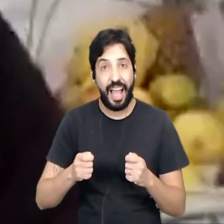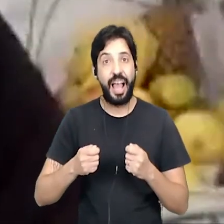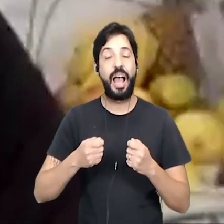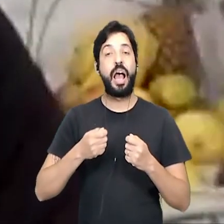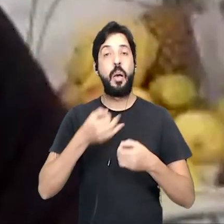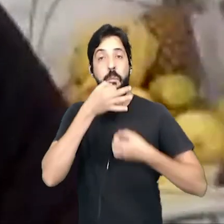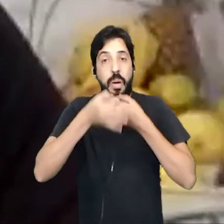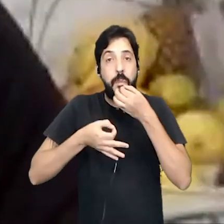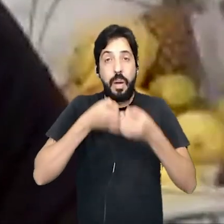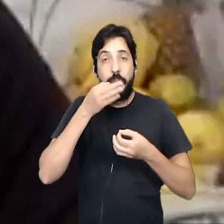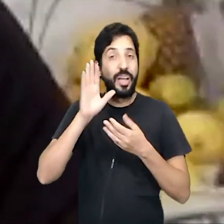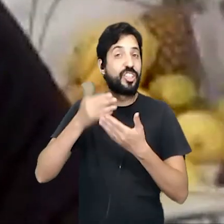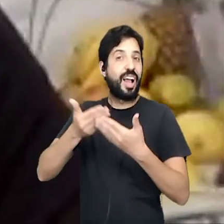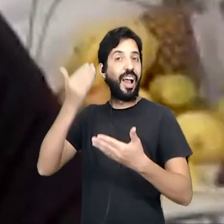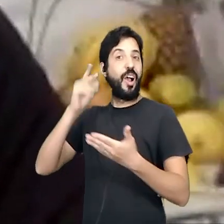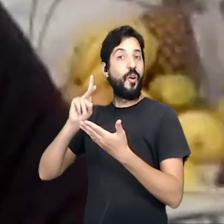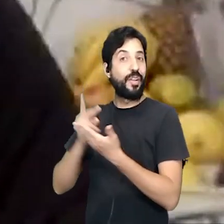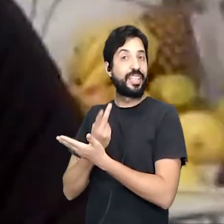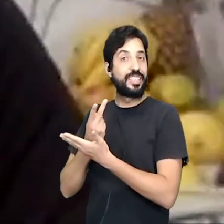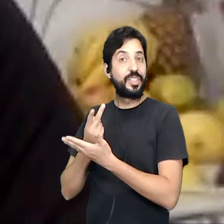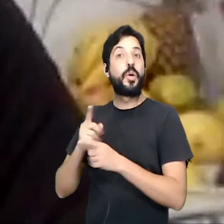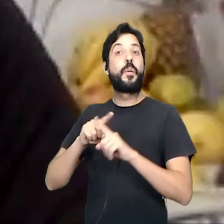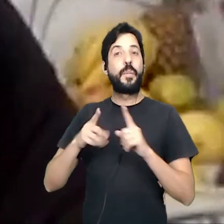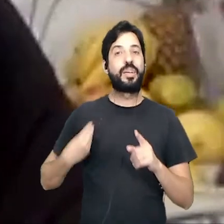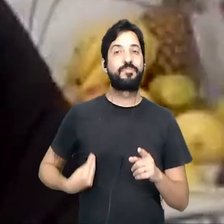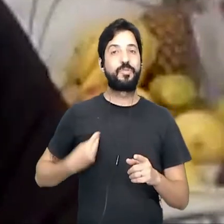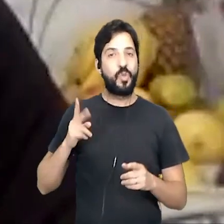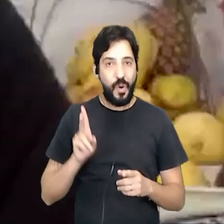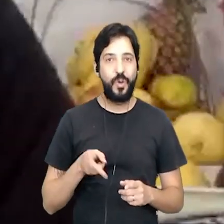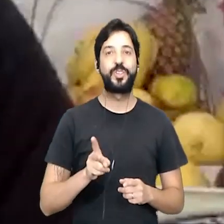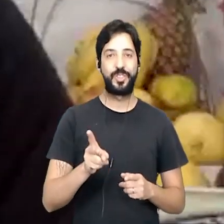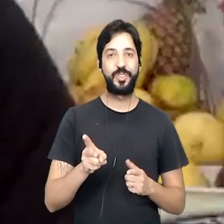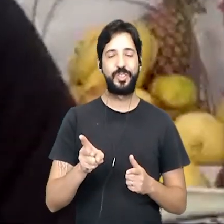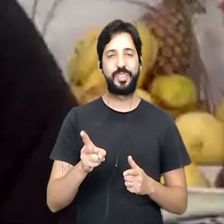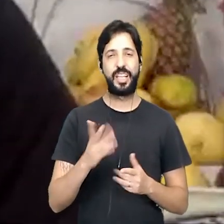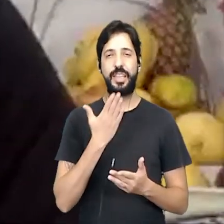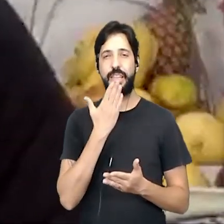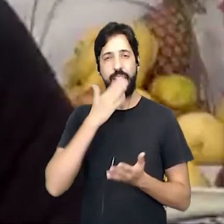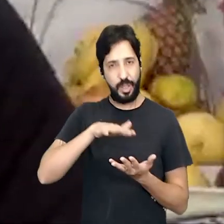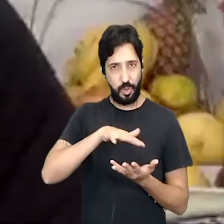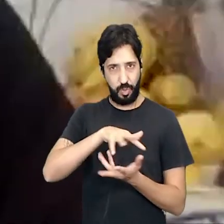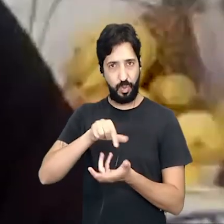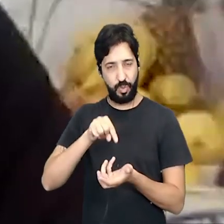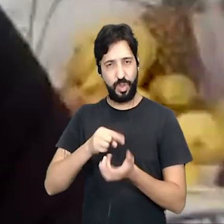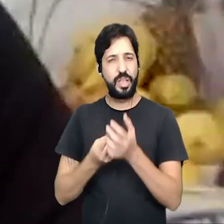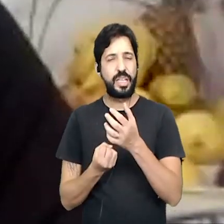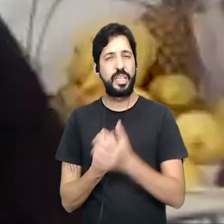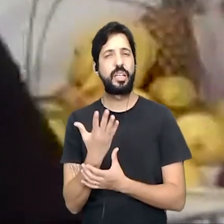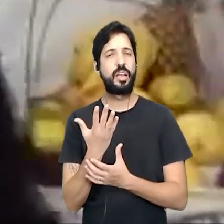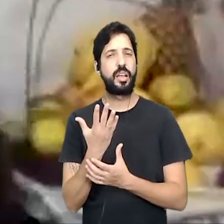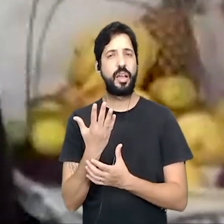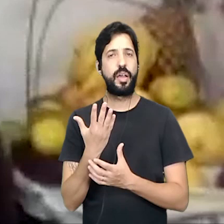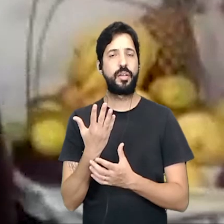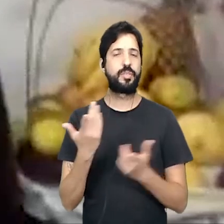tendo o espaço de poder comentar o que foi e o que ele ainda é, né? O Silêncio do Mundo,